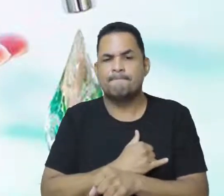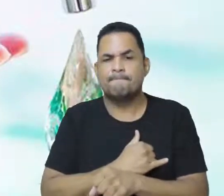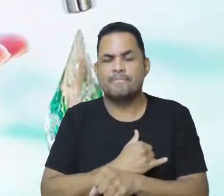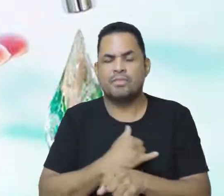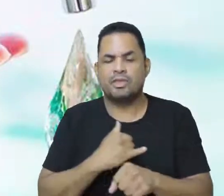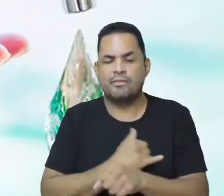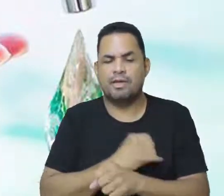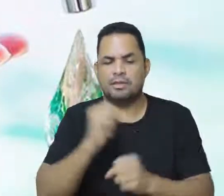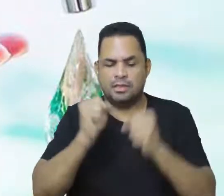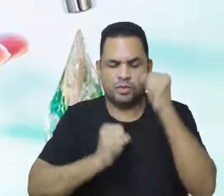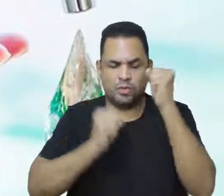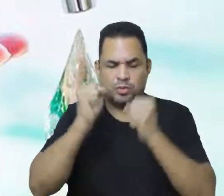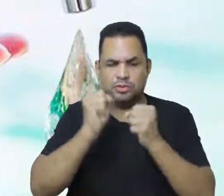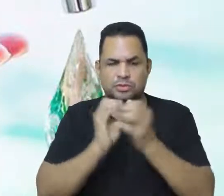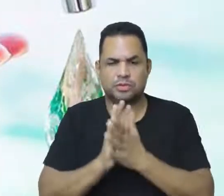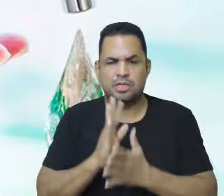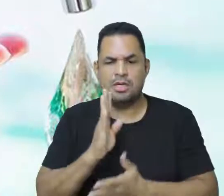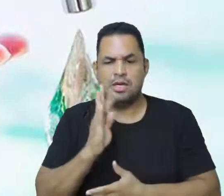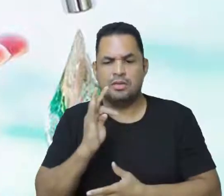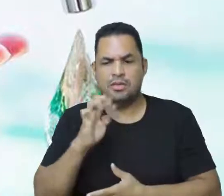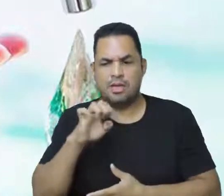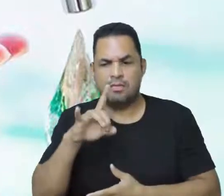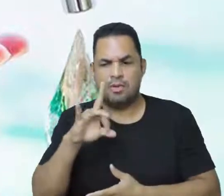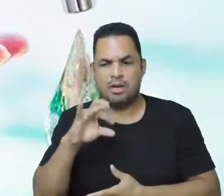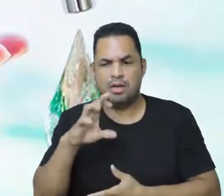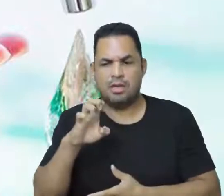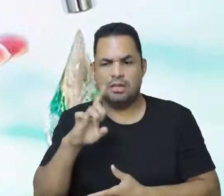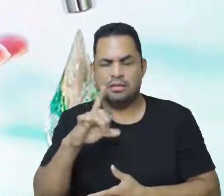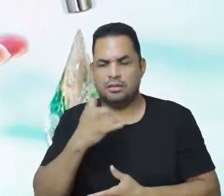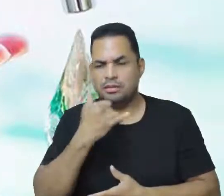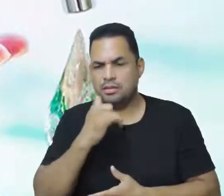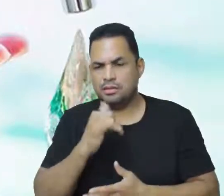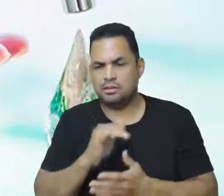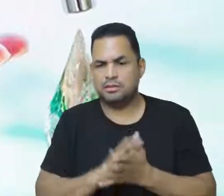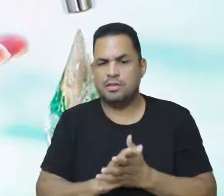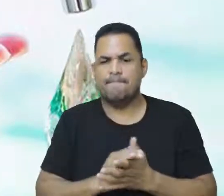as termoelétricas, as petroquímicas.